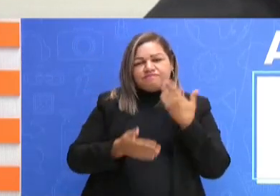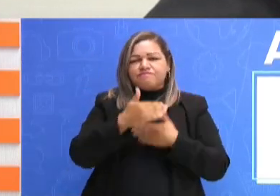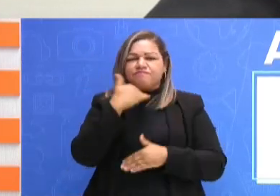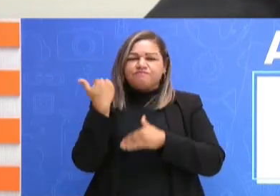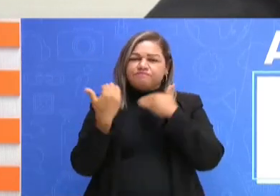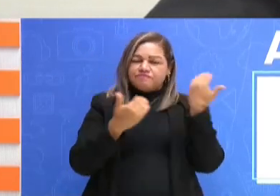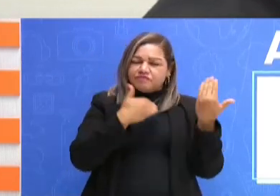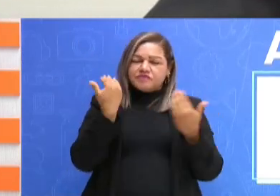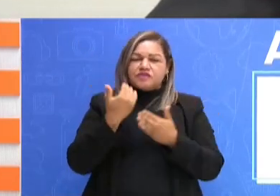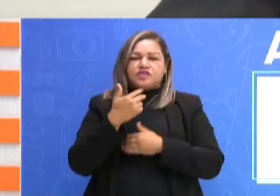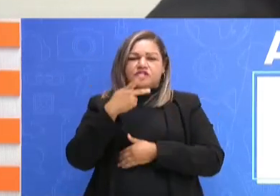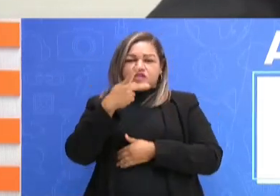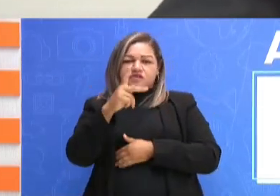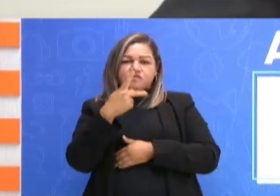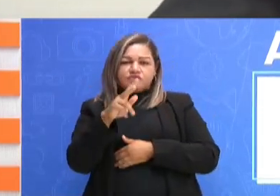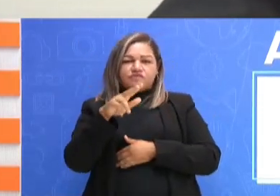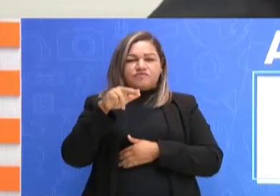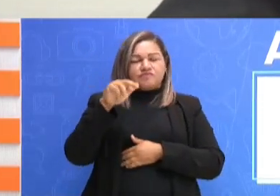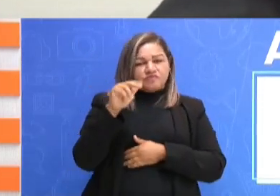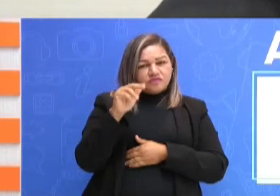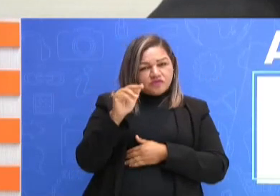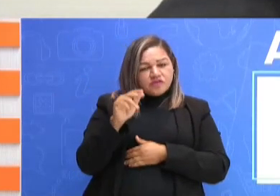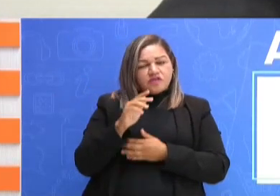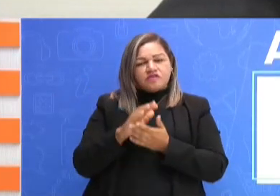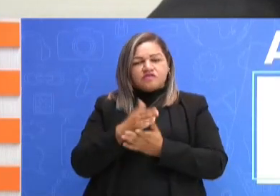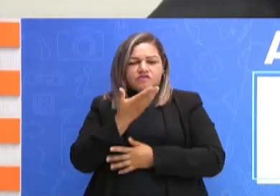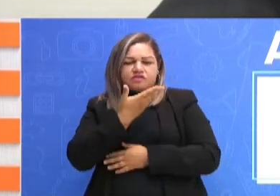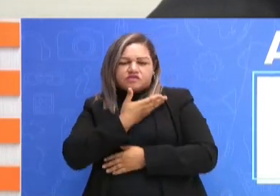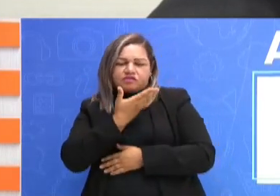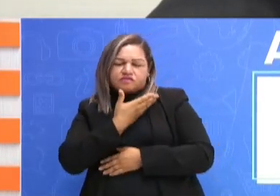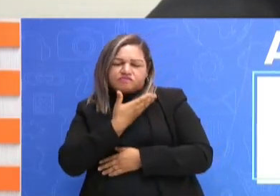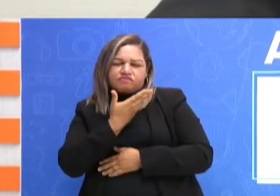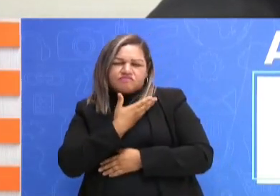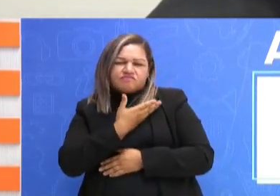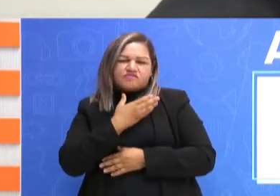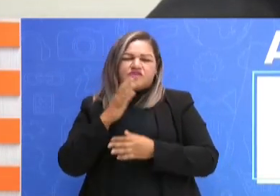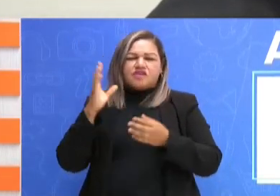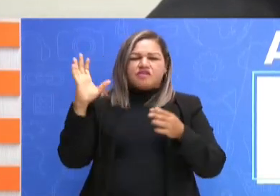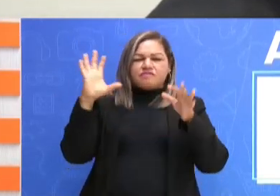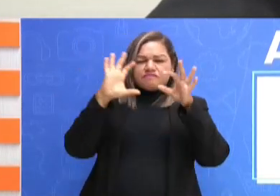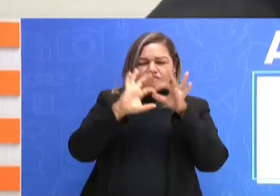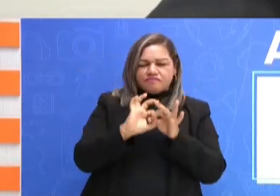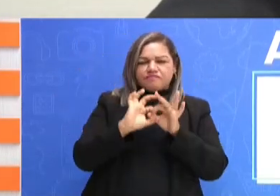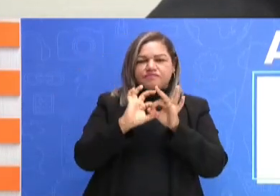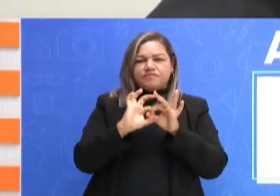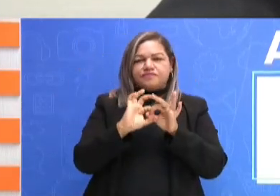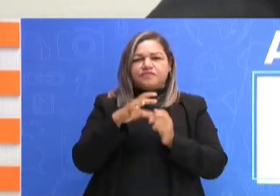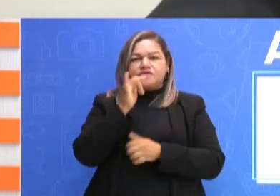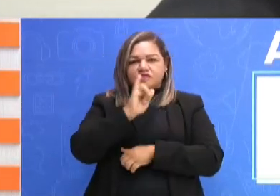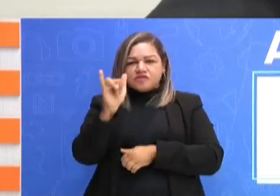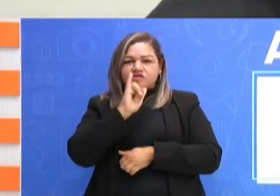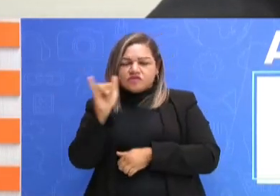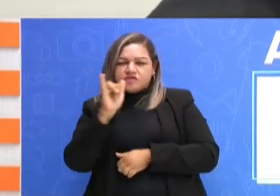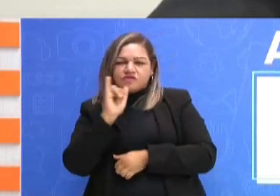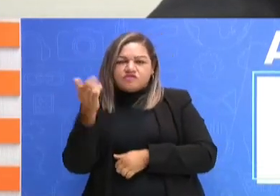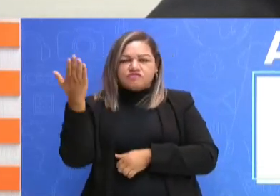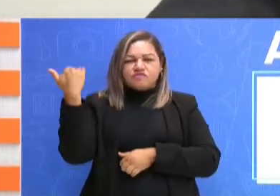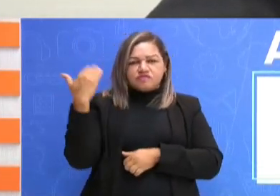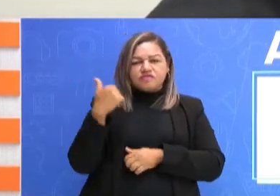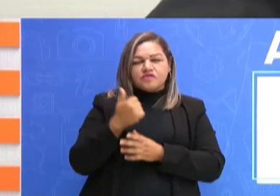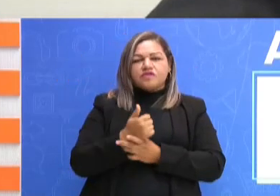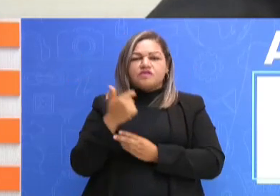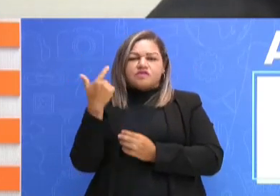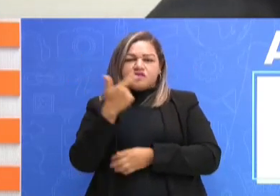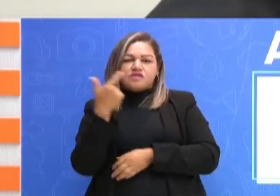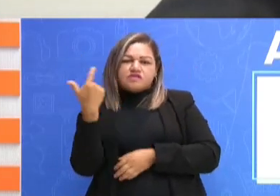Talmir Franklin Rosa Neto, que era o seu braço direito, como o senhor mesmo disse em depoimento já por aí, o seu segundo